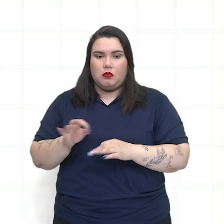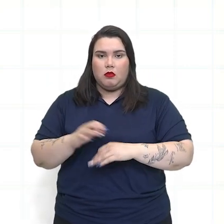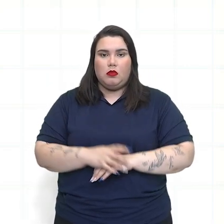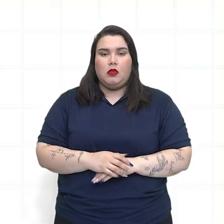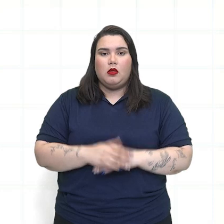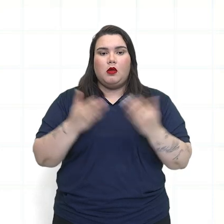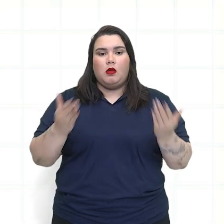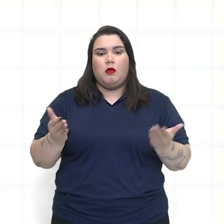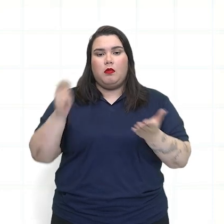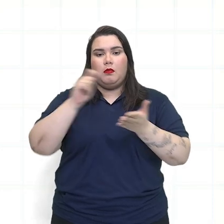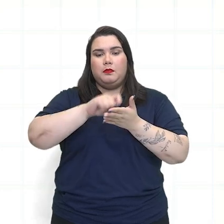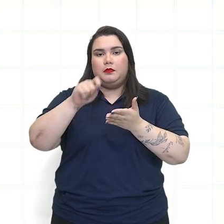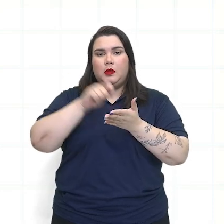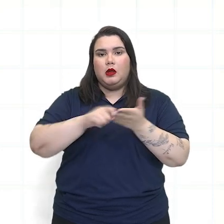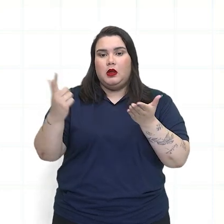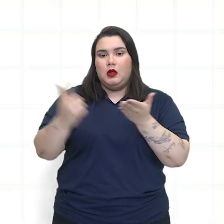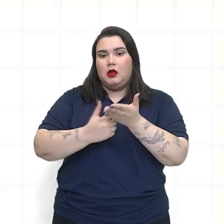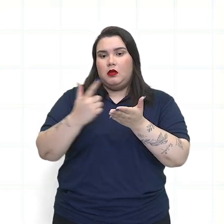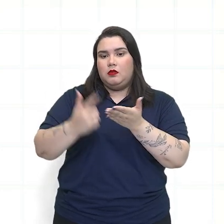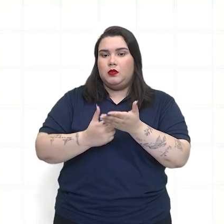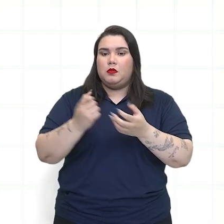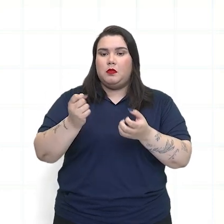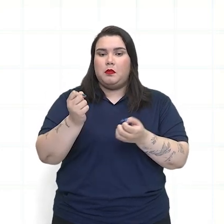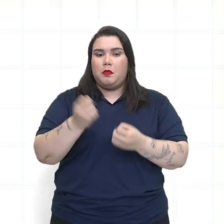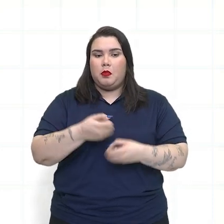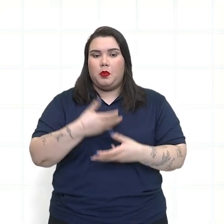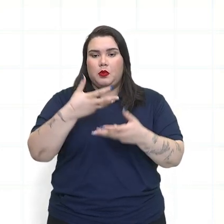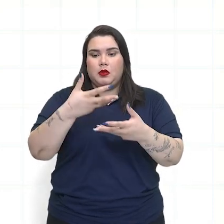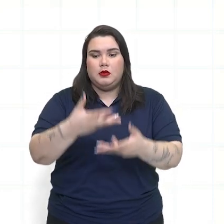Por escrever livros de poesia